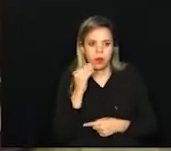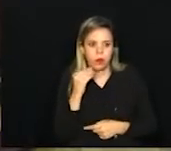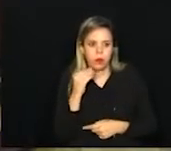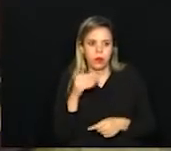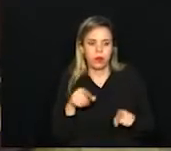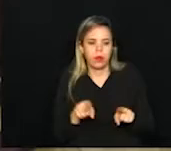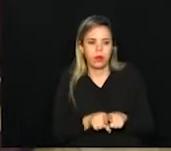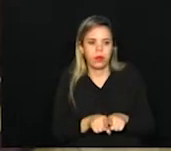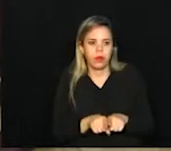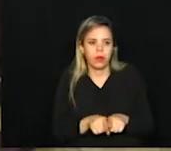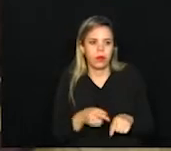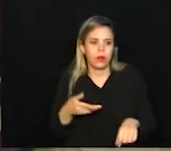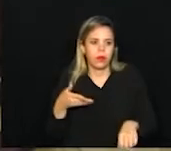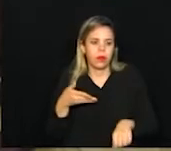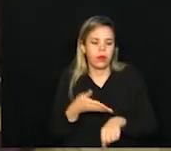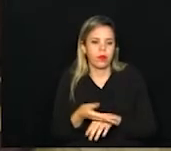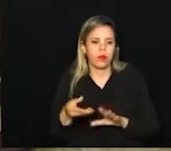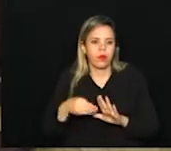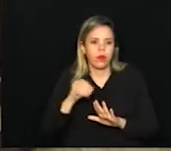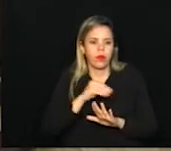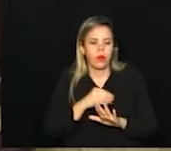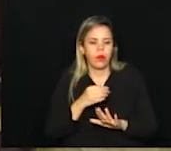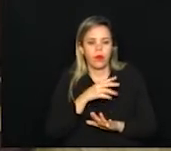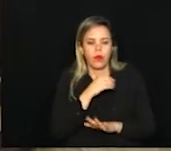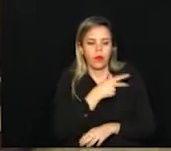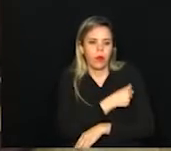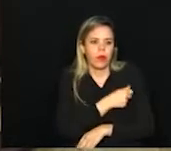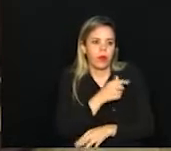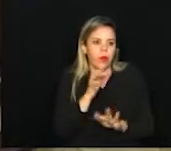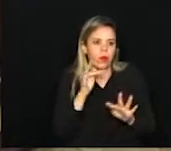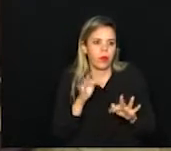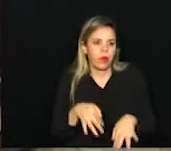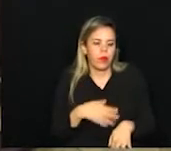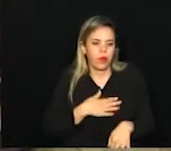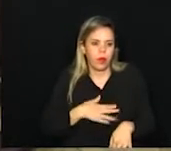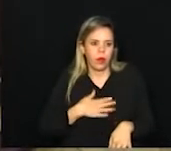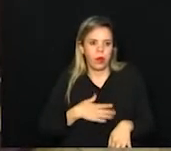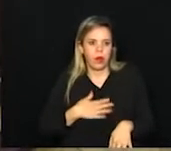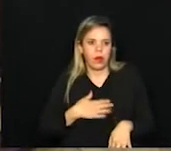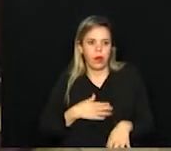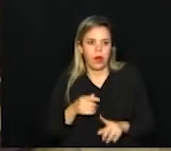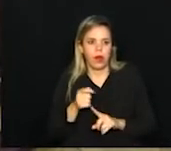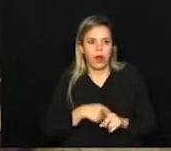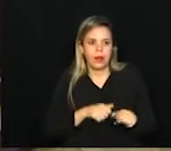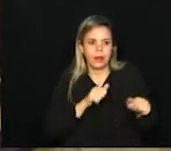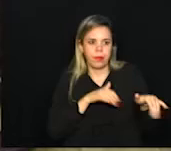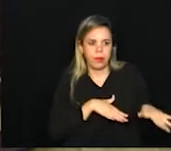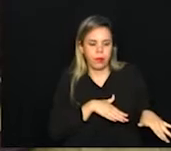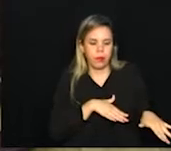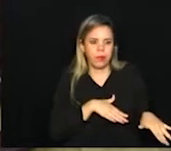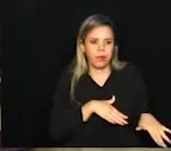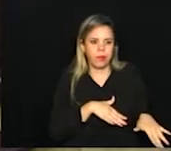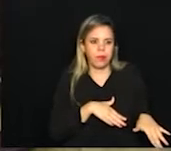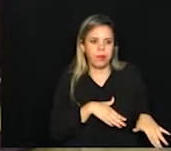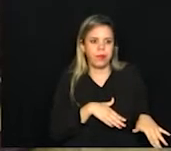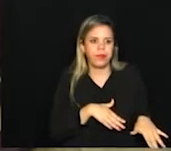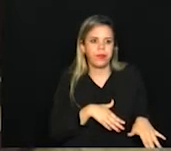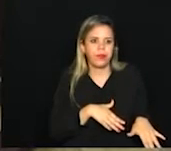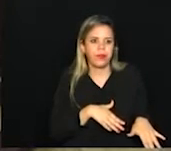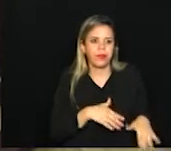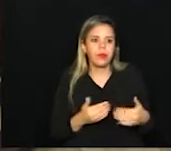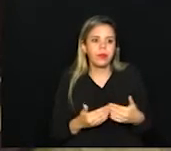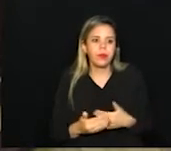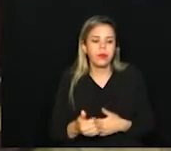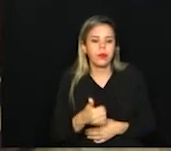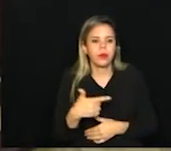adolescentes também entram neste calendário de vacinação no finalzinho de agosto e no mês de setembro. Então, a partir